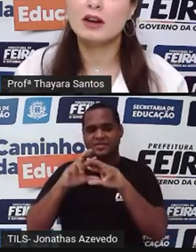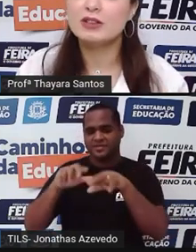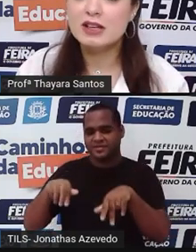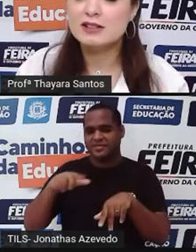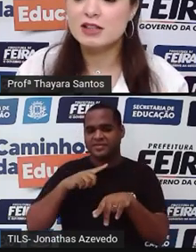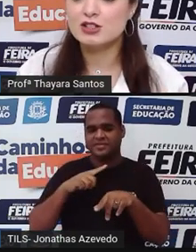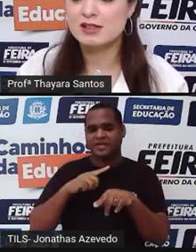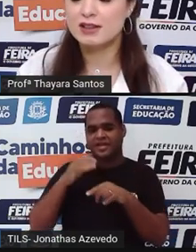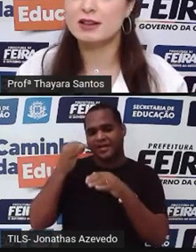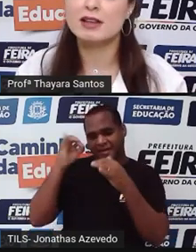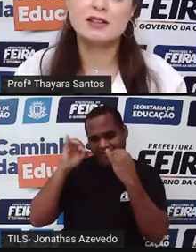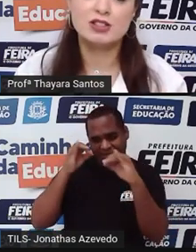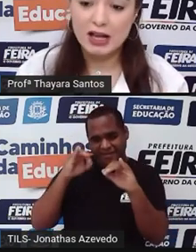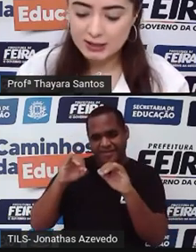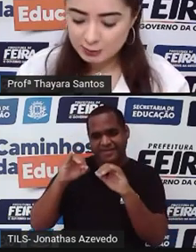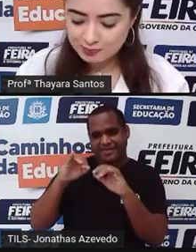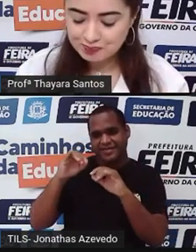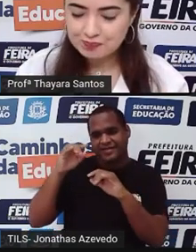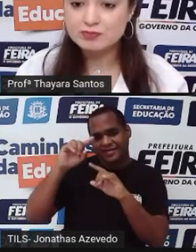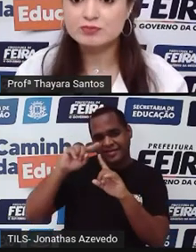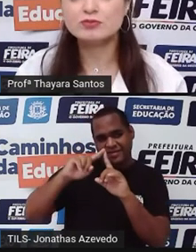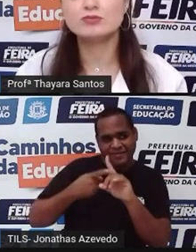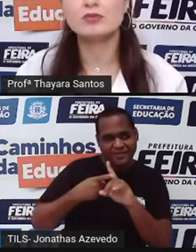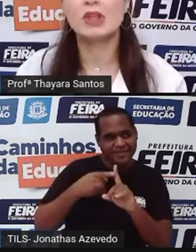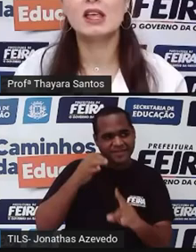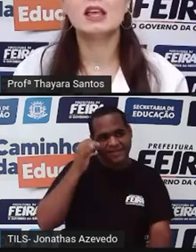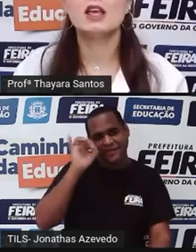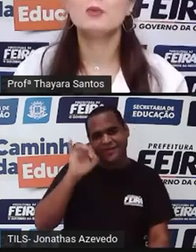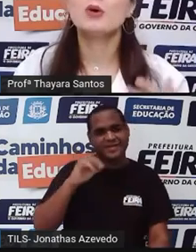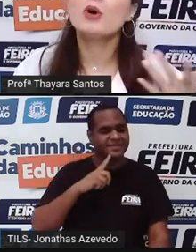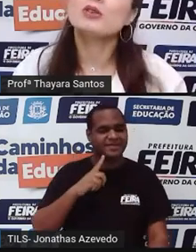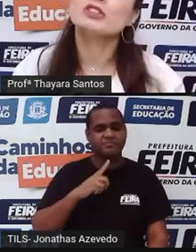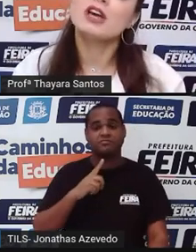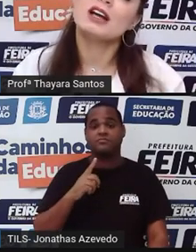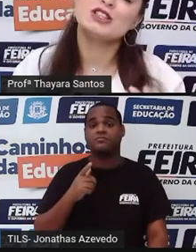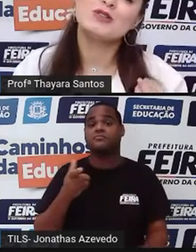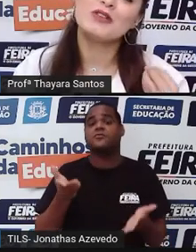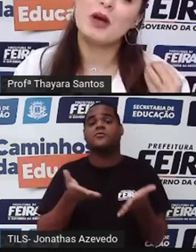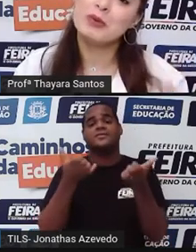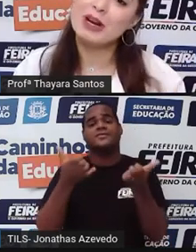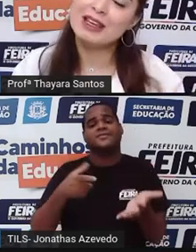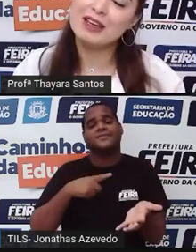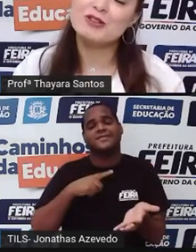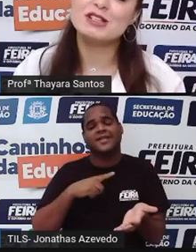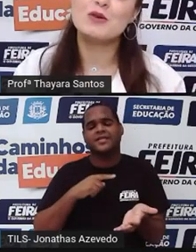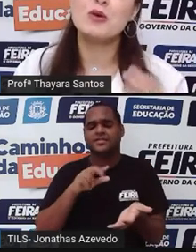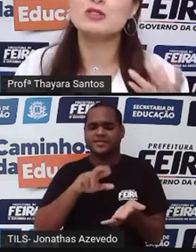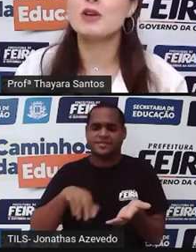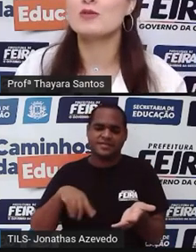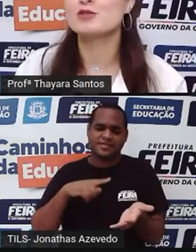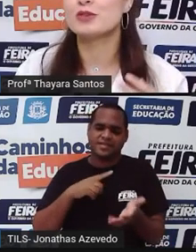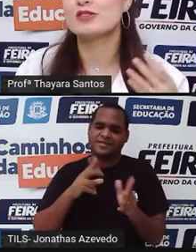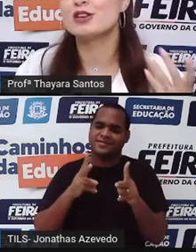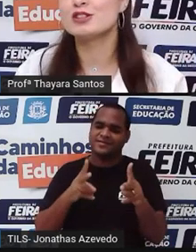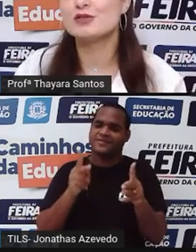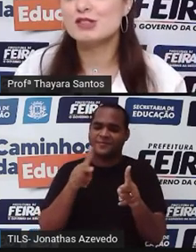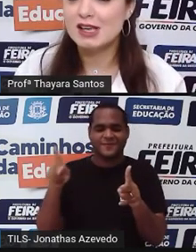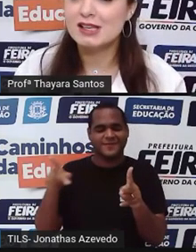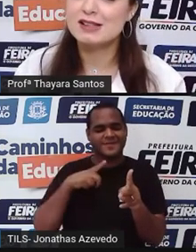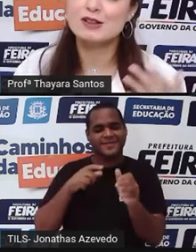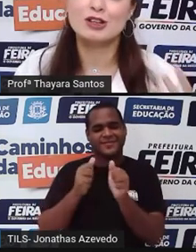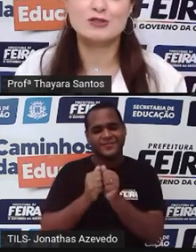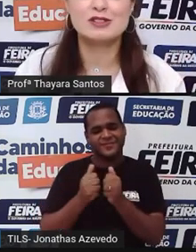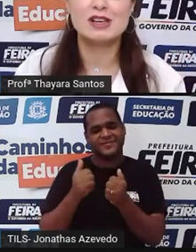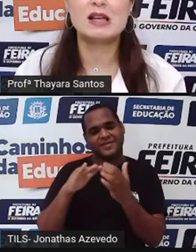encontrar uma gravidez indesejada Ah e por hoje a gente vai ficar por aqui vocês vão continuar com os professores